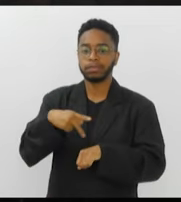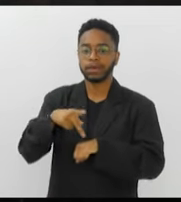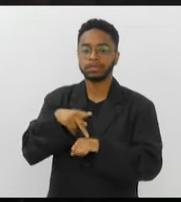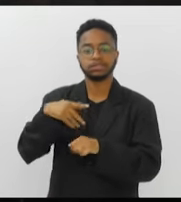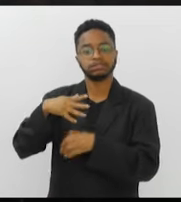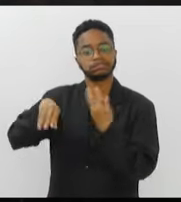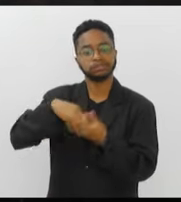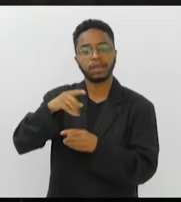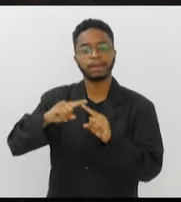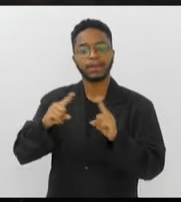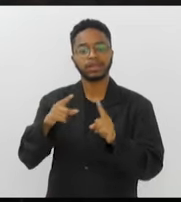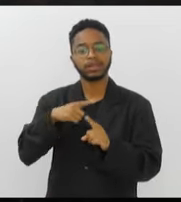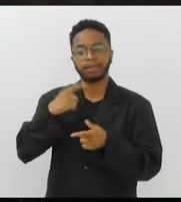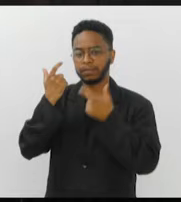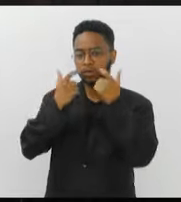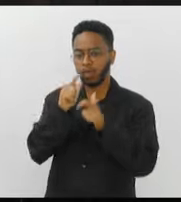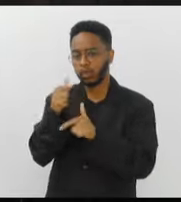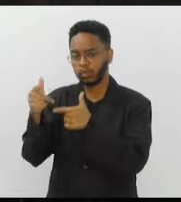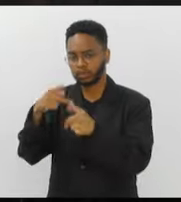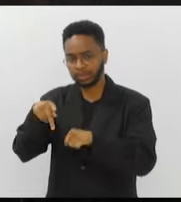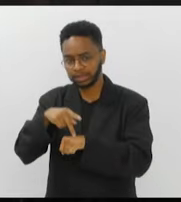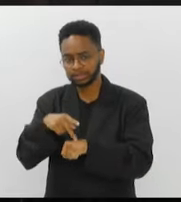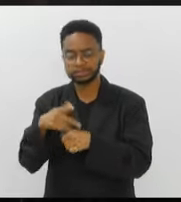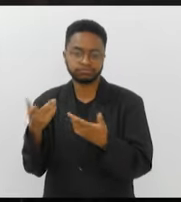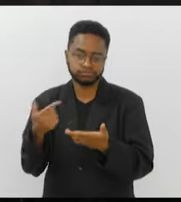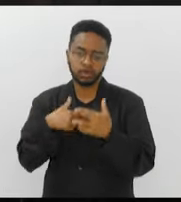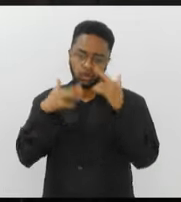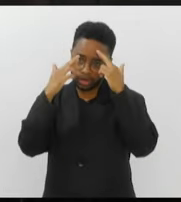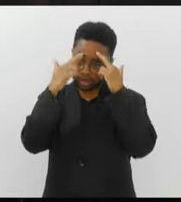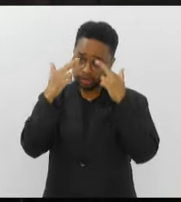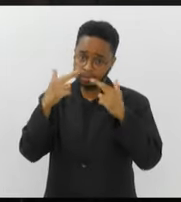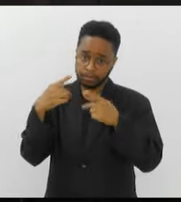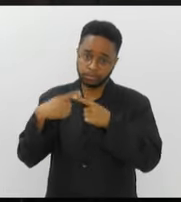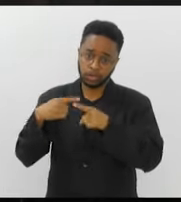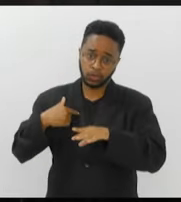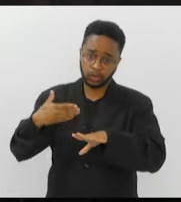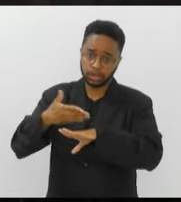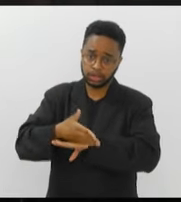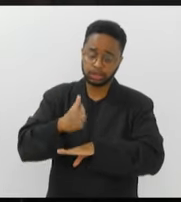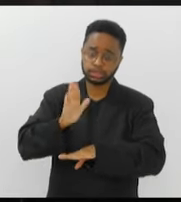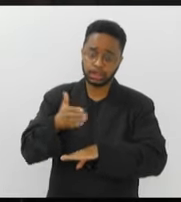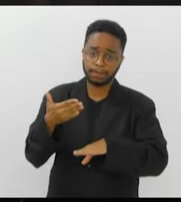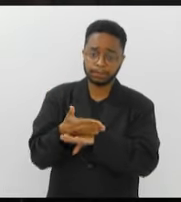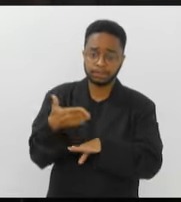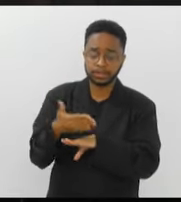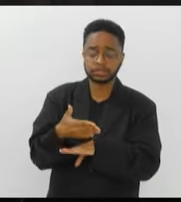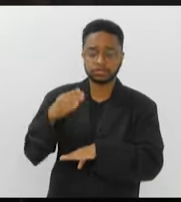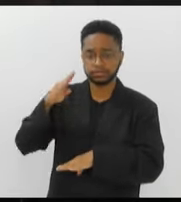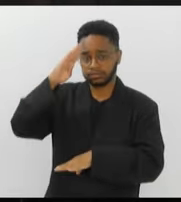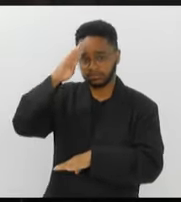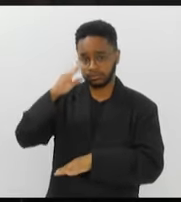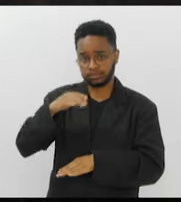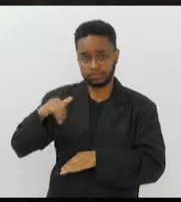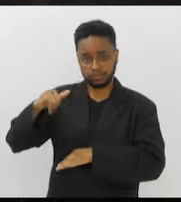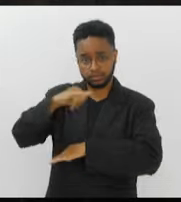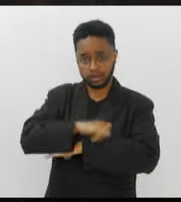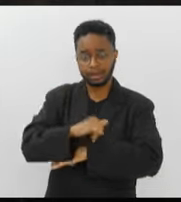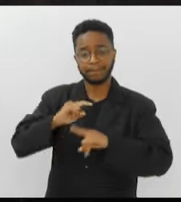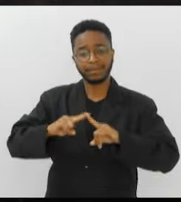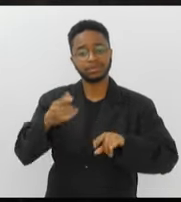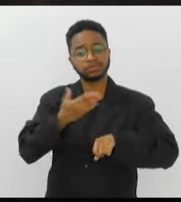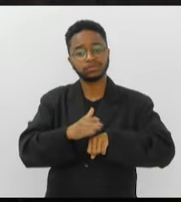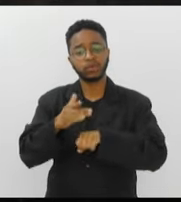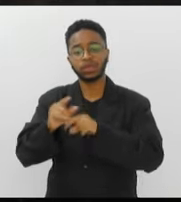Aí, com todo respeito por eu ter passado pelas Forças Armadas, mas o que eu mais fazia naquela época era ficar treinando,